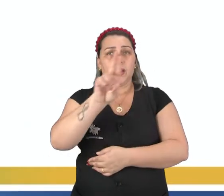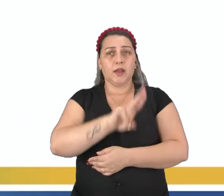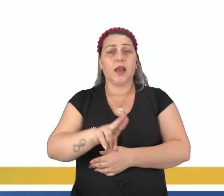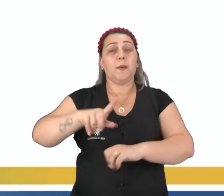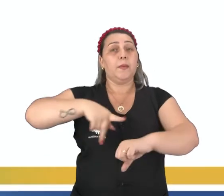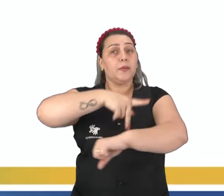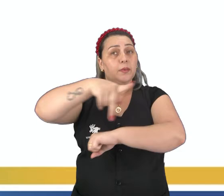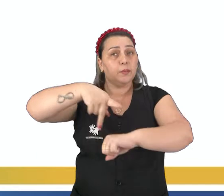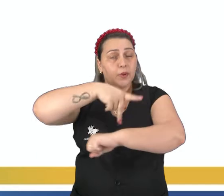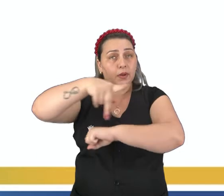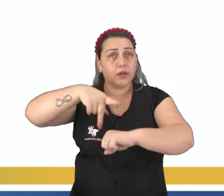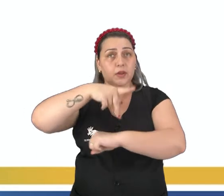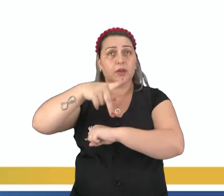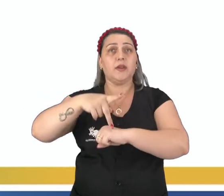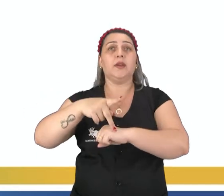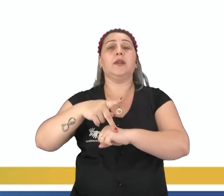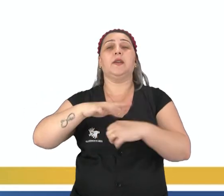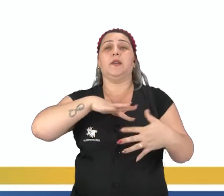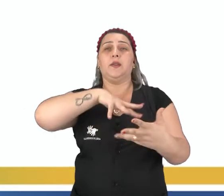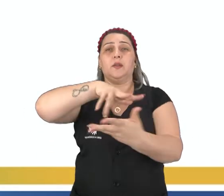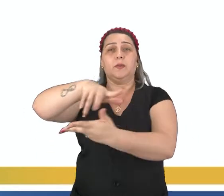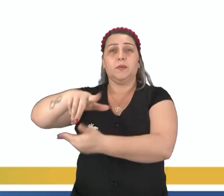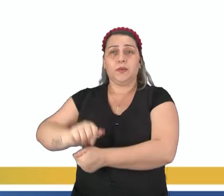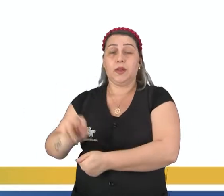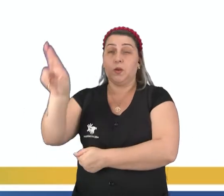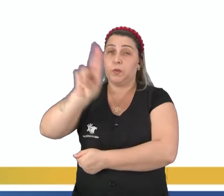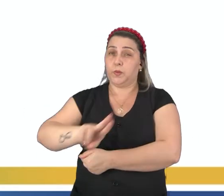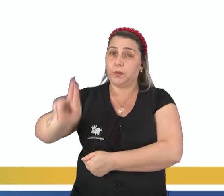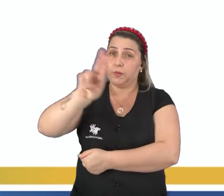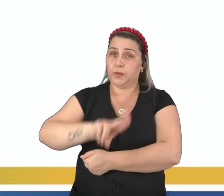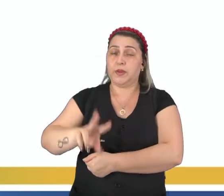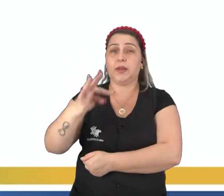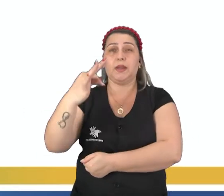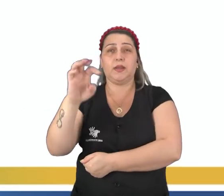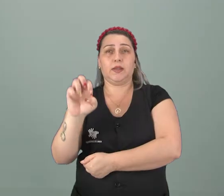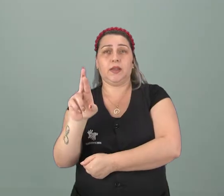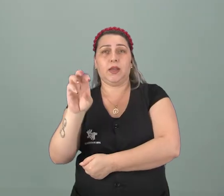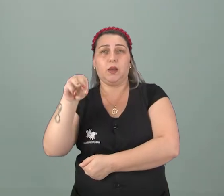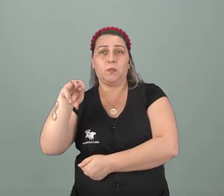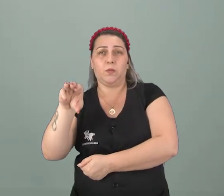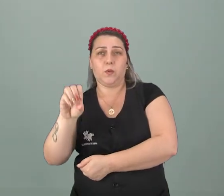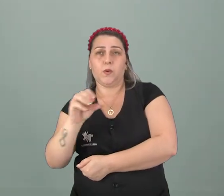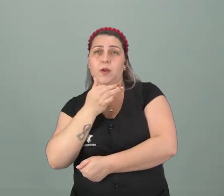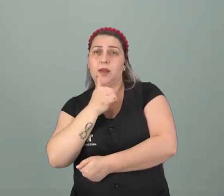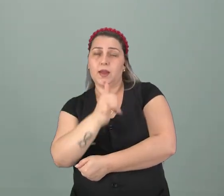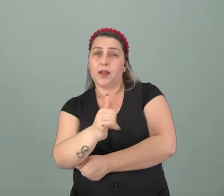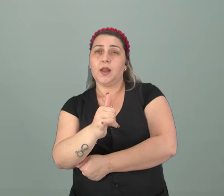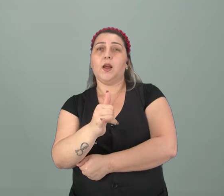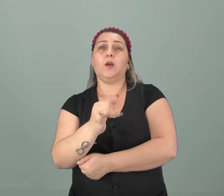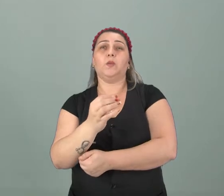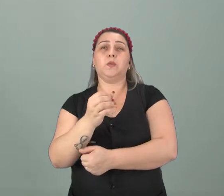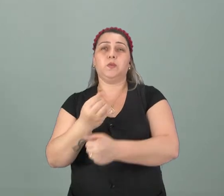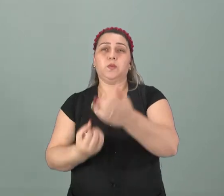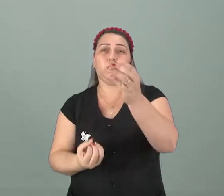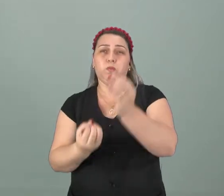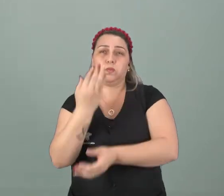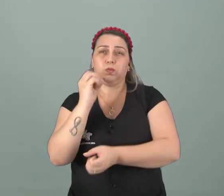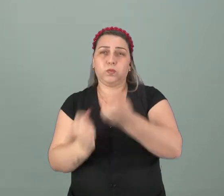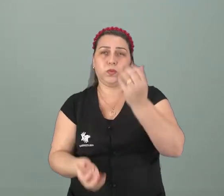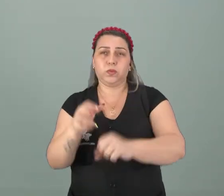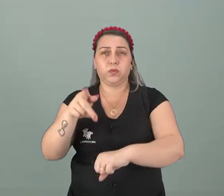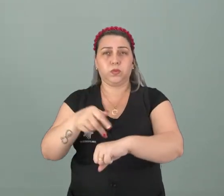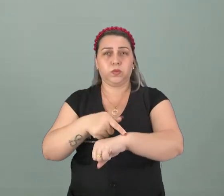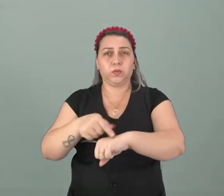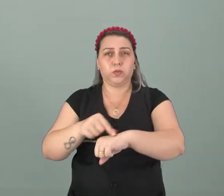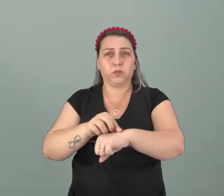dos países, né, ao redor do planeta, né? É muito utilizado as termoelétricas, né, que são usinas que usam a queima de combustível fóssil